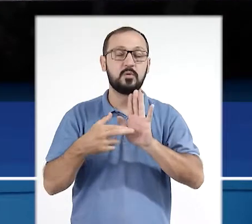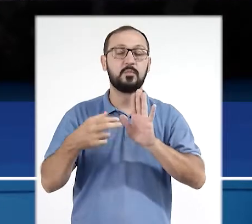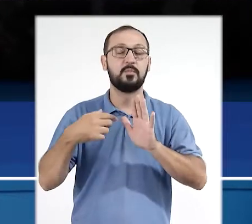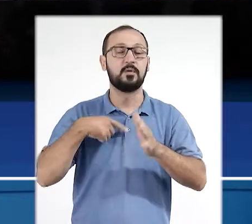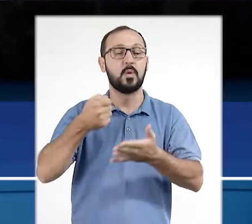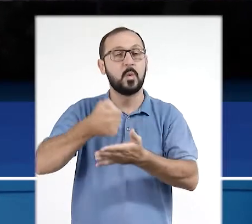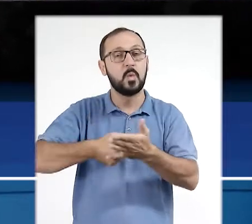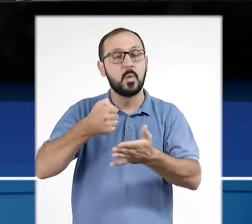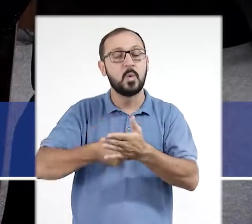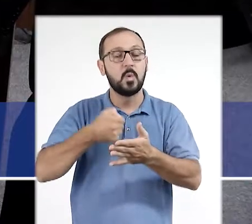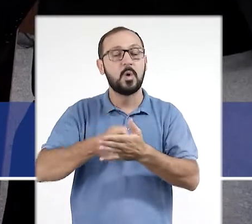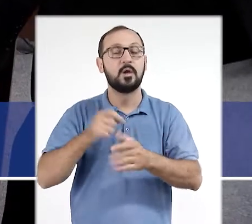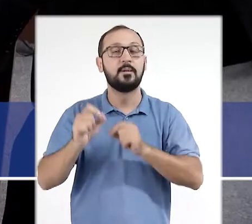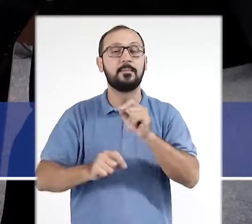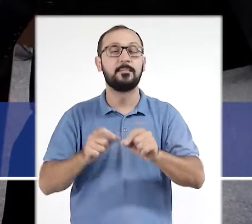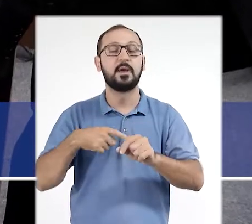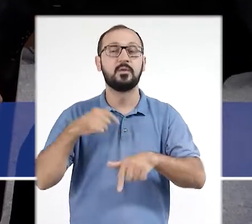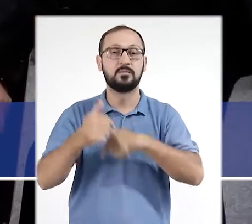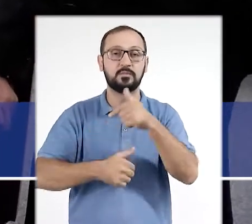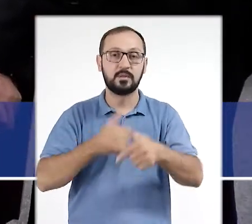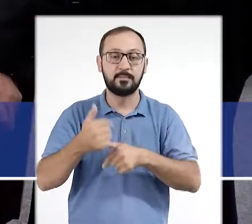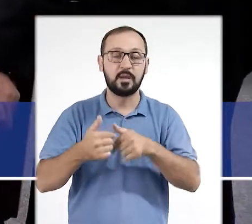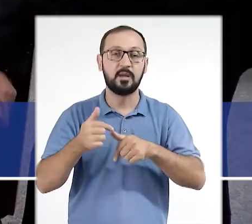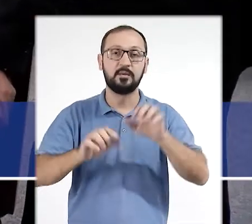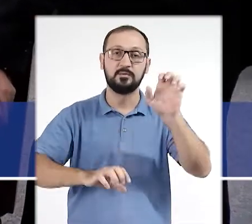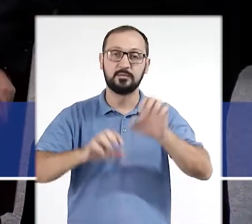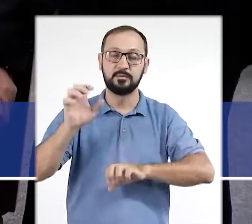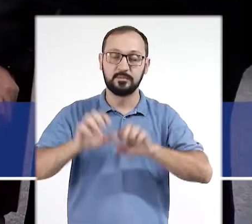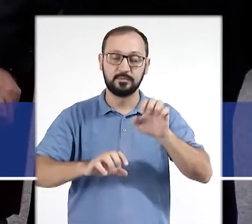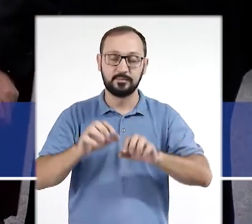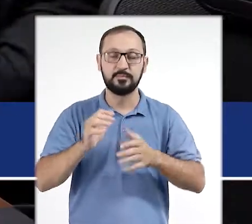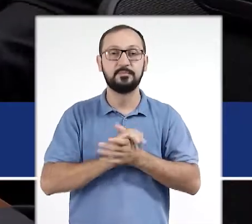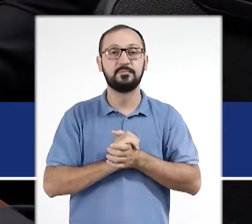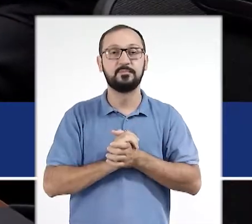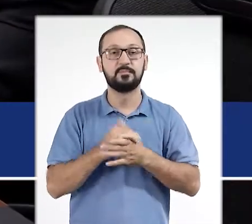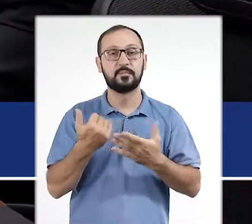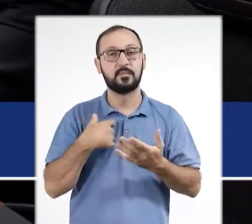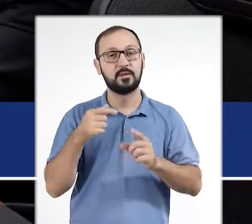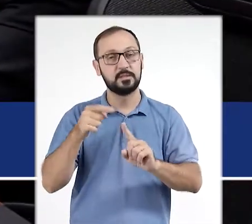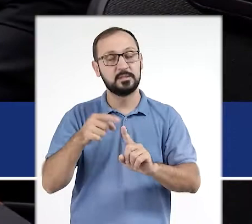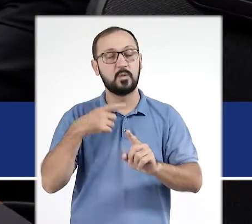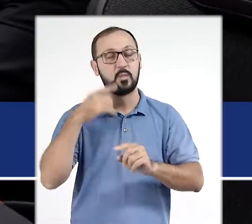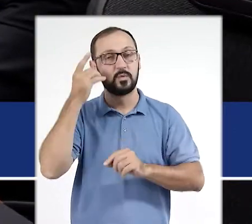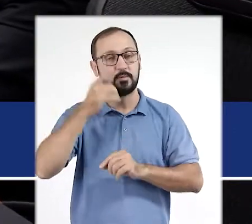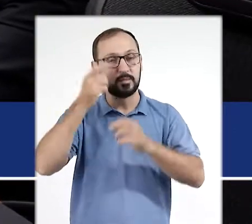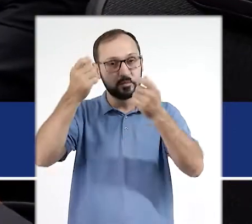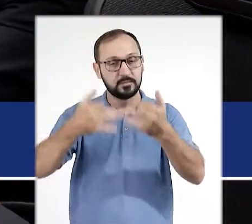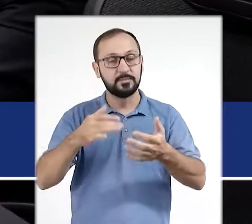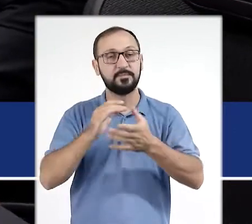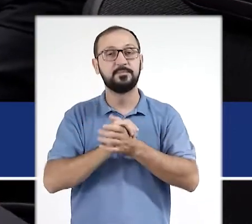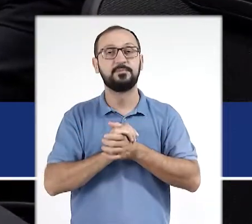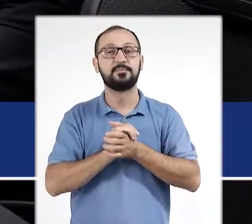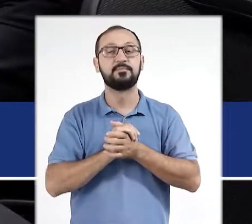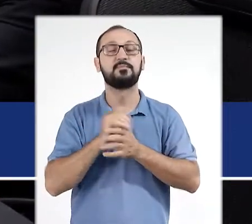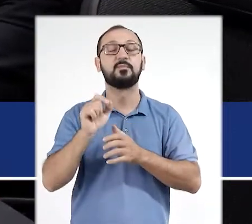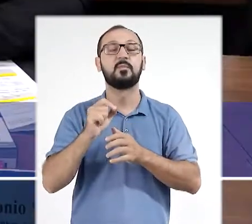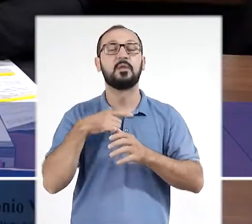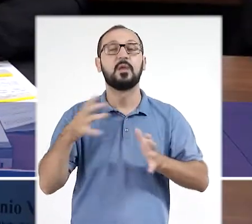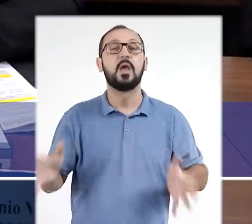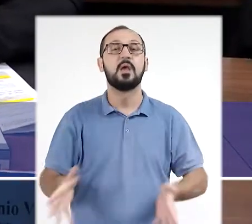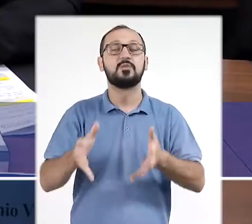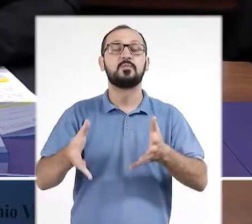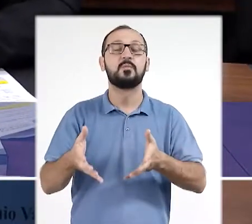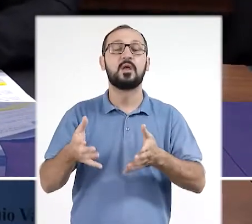normas, direitos, garantias e obrigações para o exercício da atividade econômica. De acordo com o deputado, o projeto